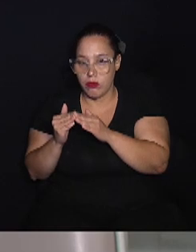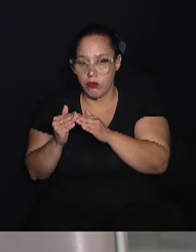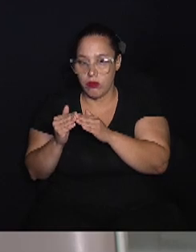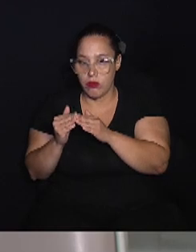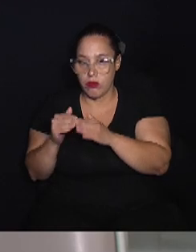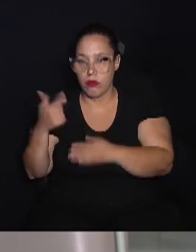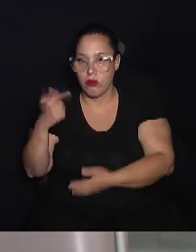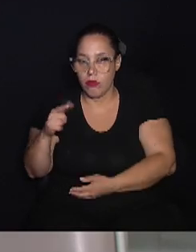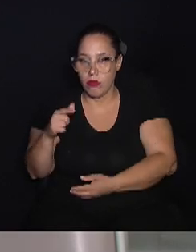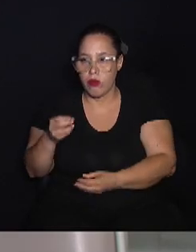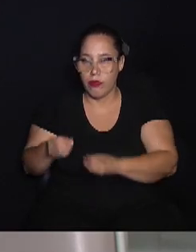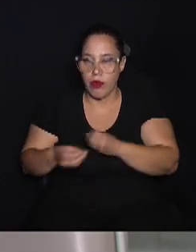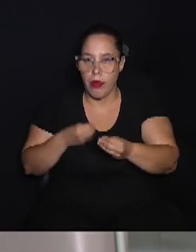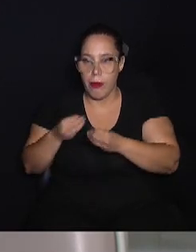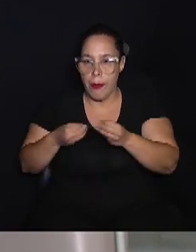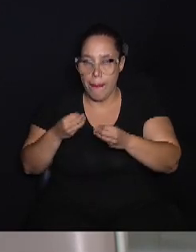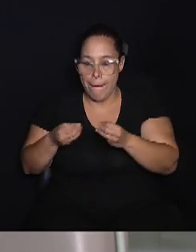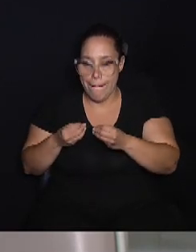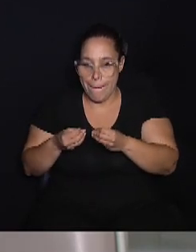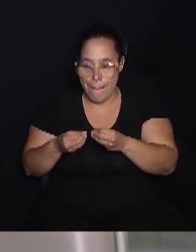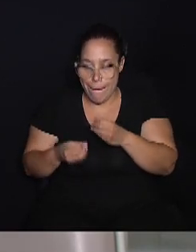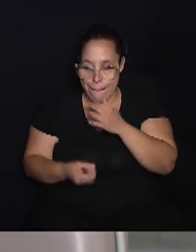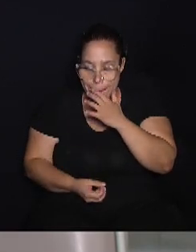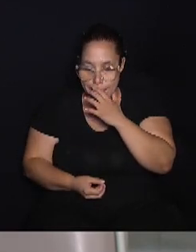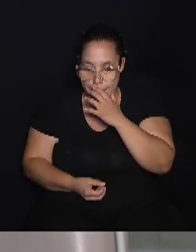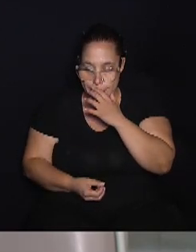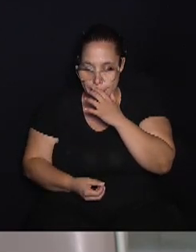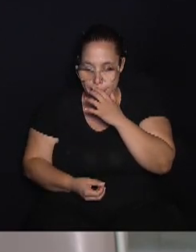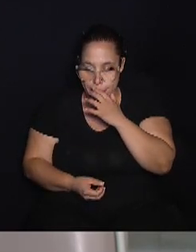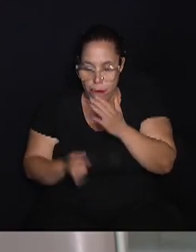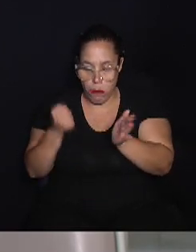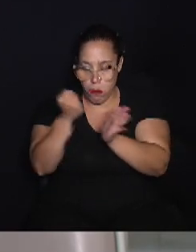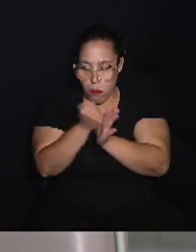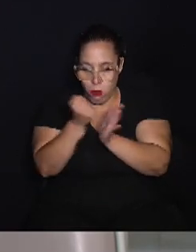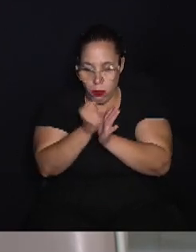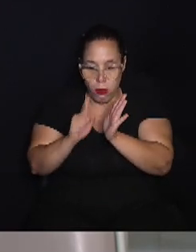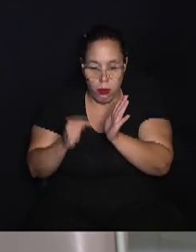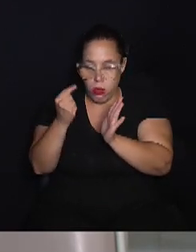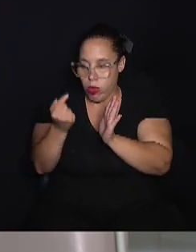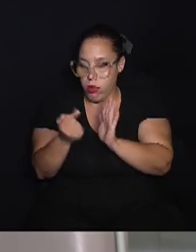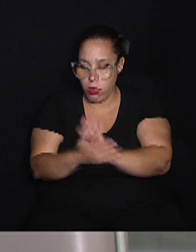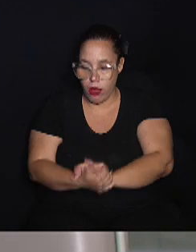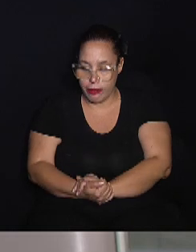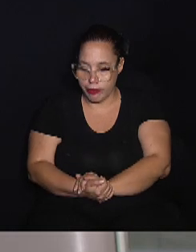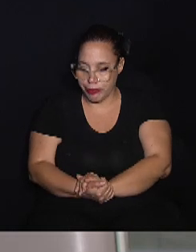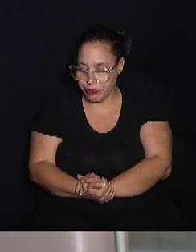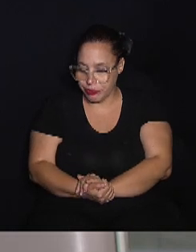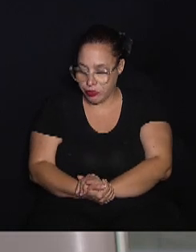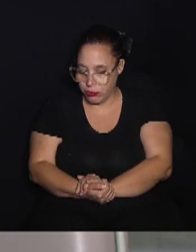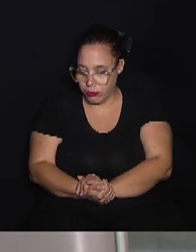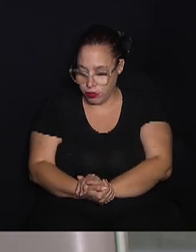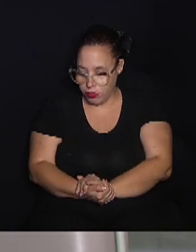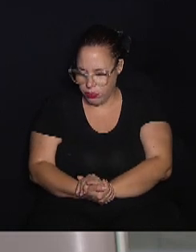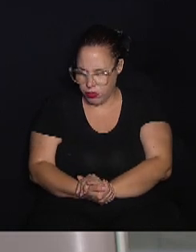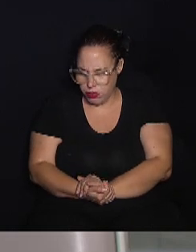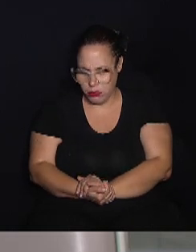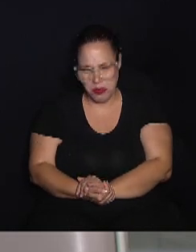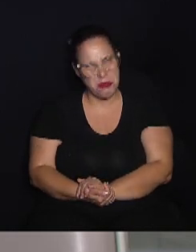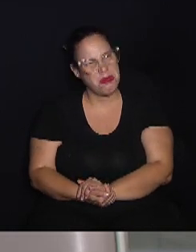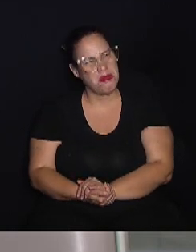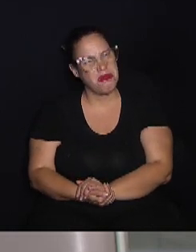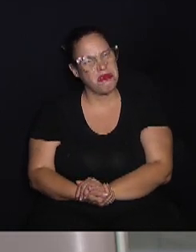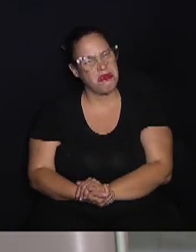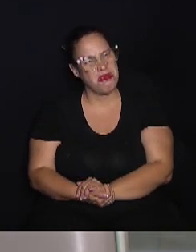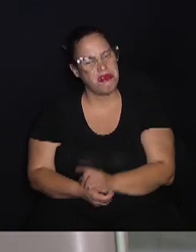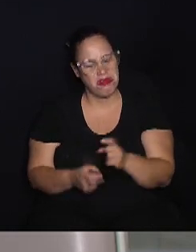não tenham passado por processos aí de de de registro e tudo mais ã é uma